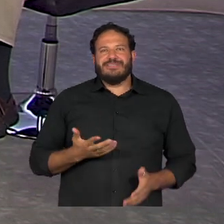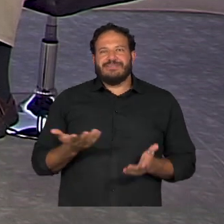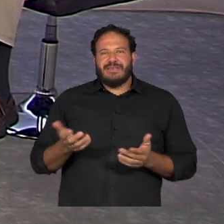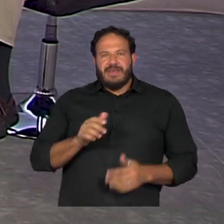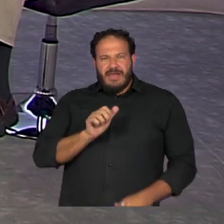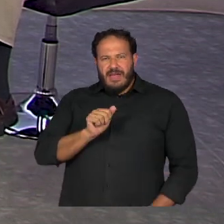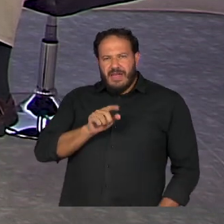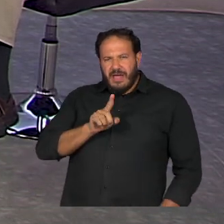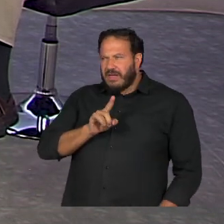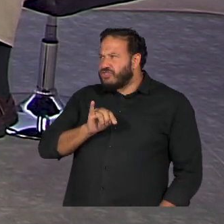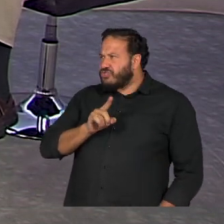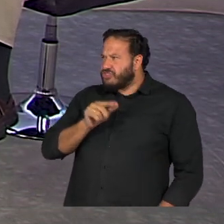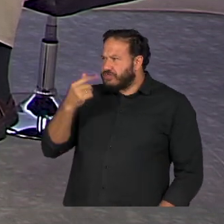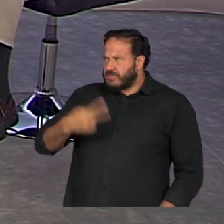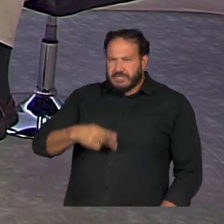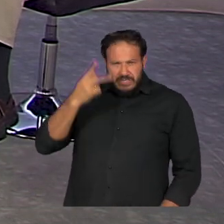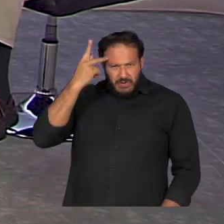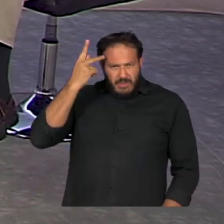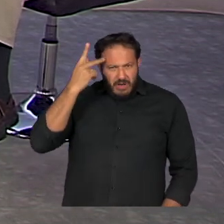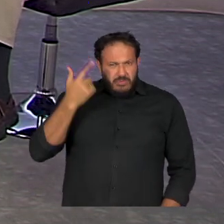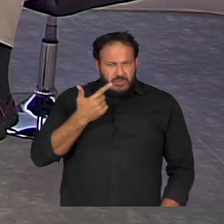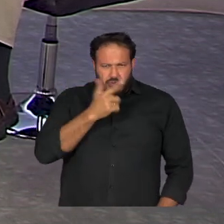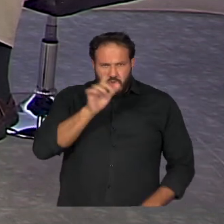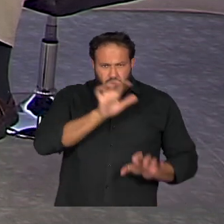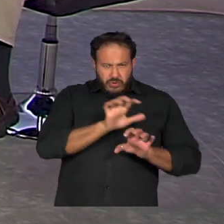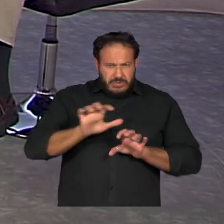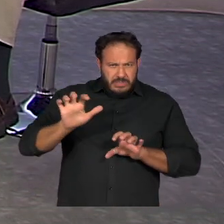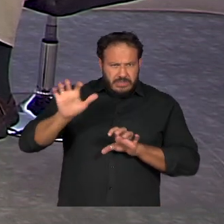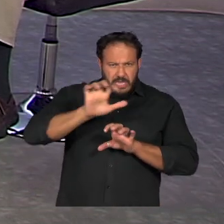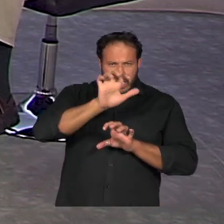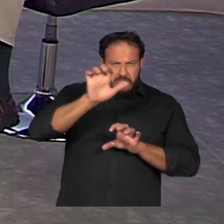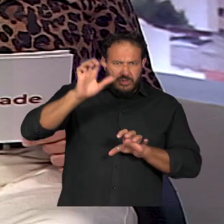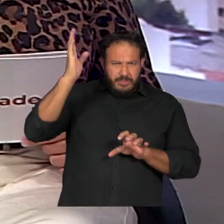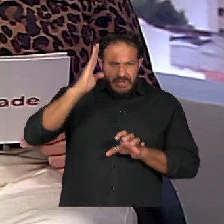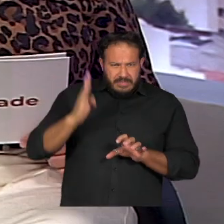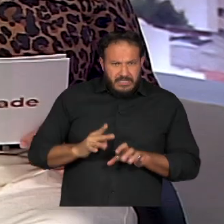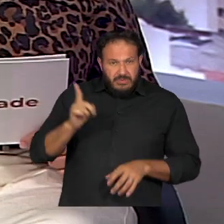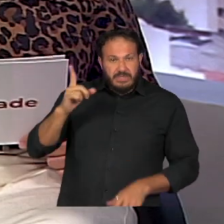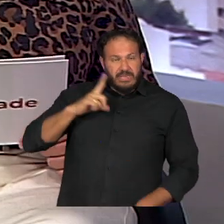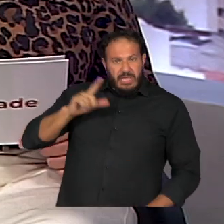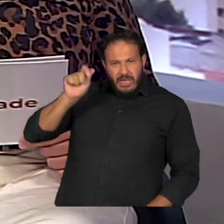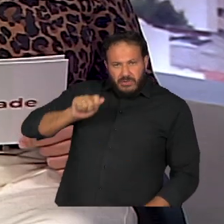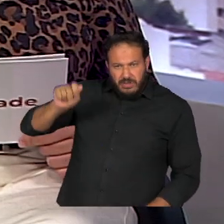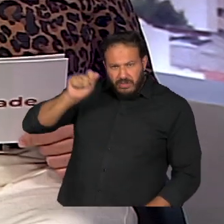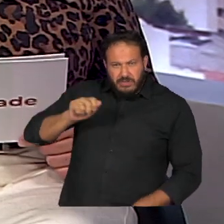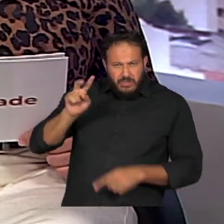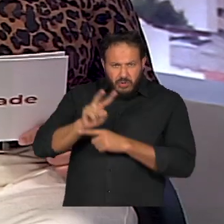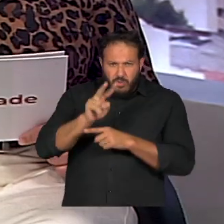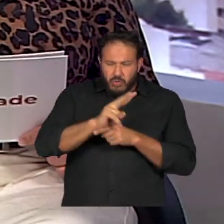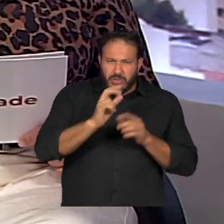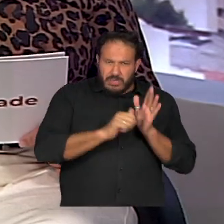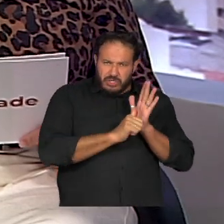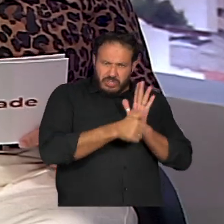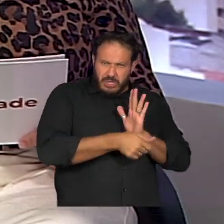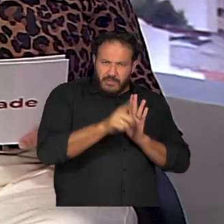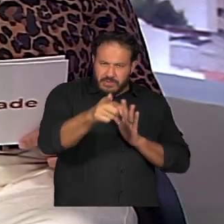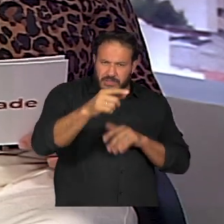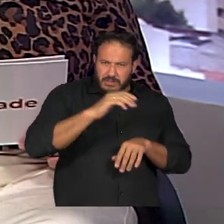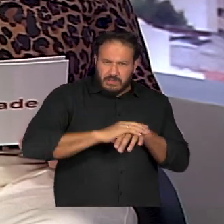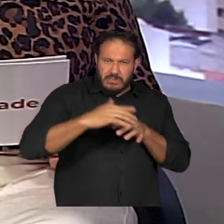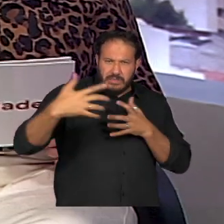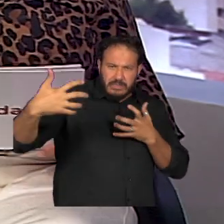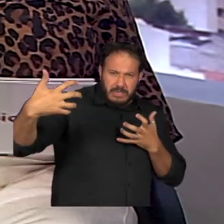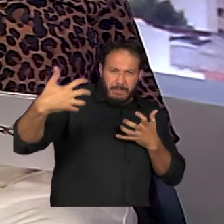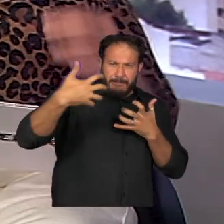né A de São Paulo outros estados brasileiros que tem associações que cuidam de downs também vocês têm contato